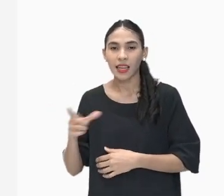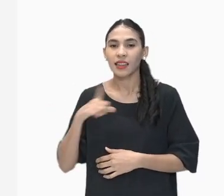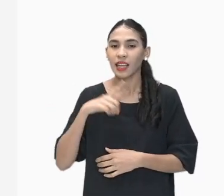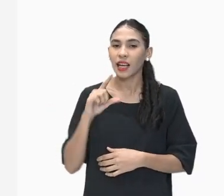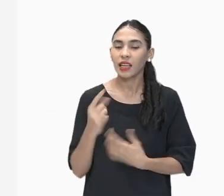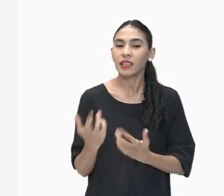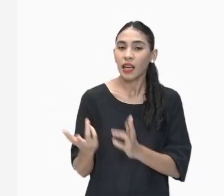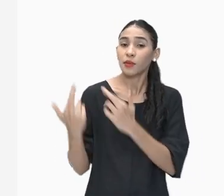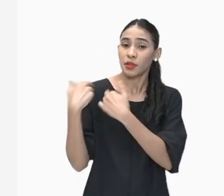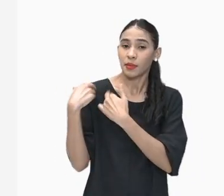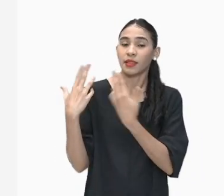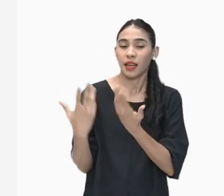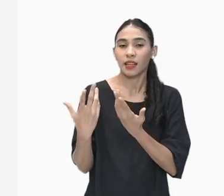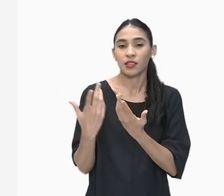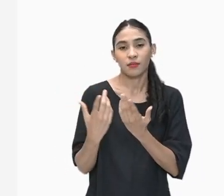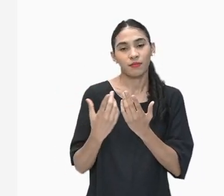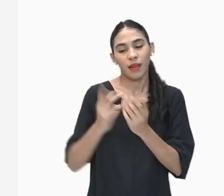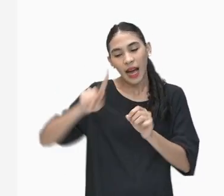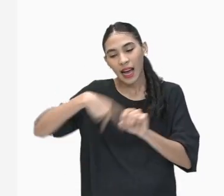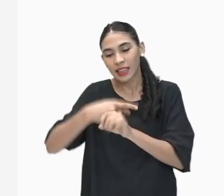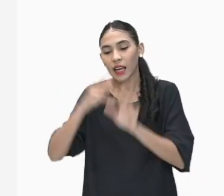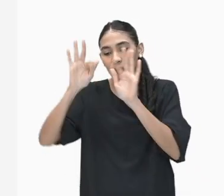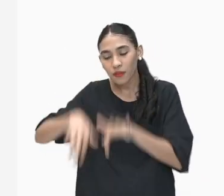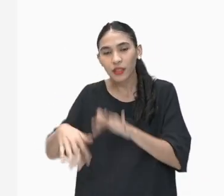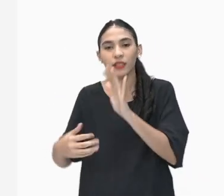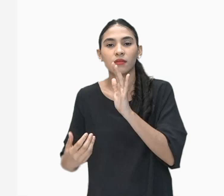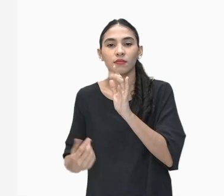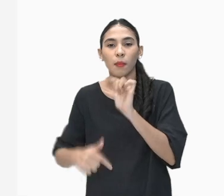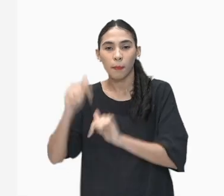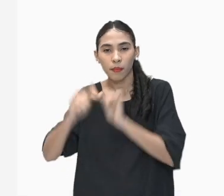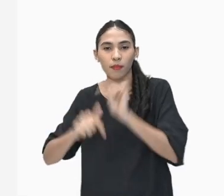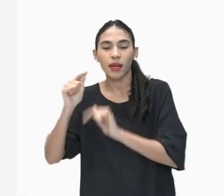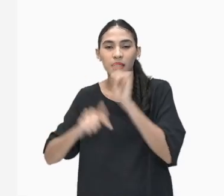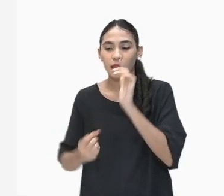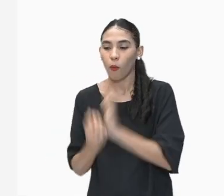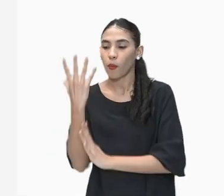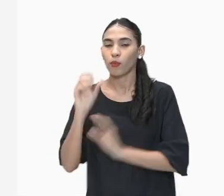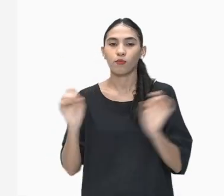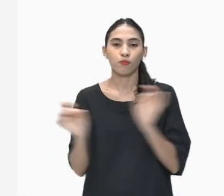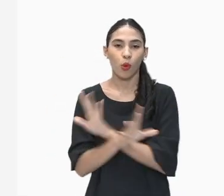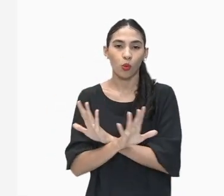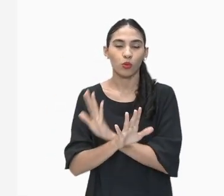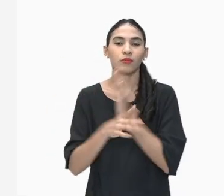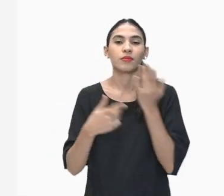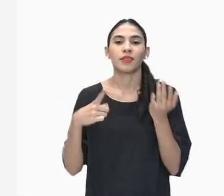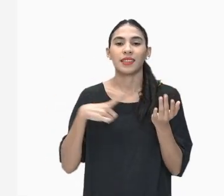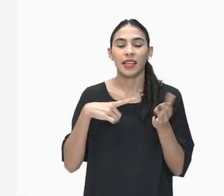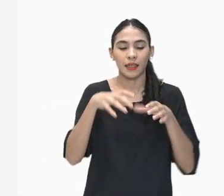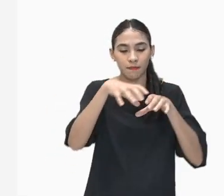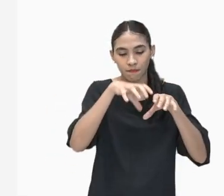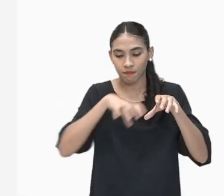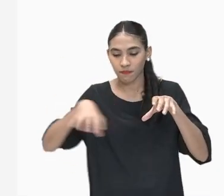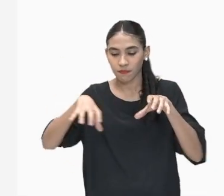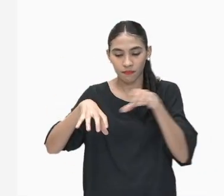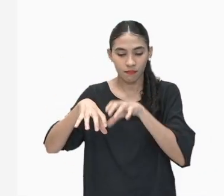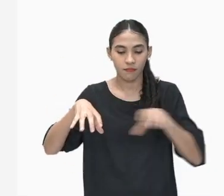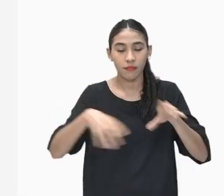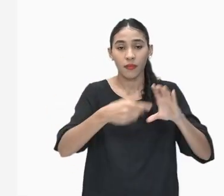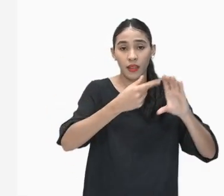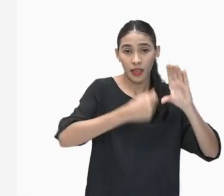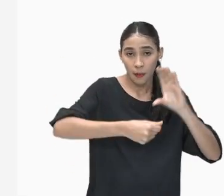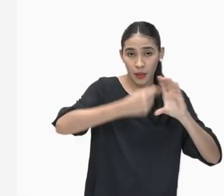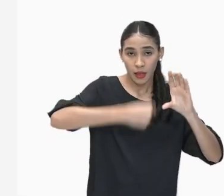trabalho. E aí nós vamos ter um produto final. Ocorre a separação definitiva entre capital